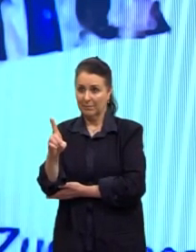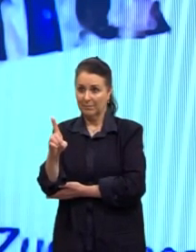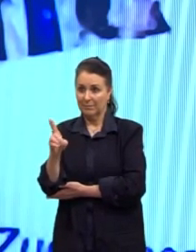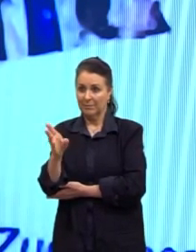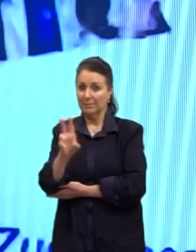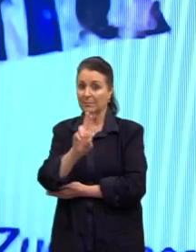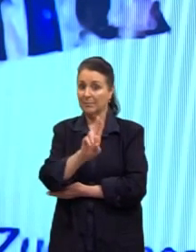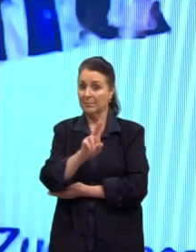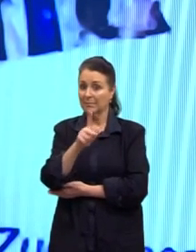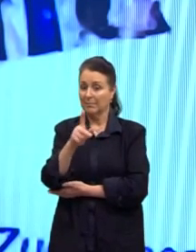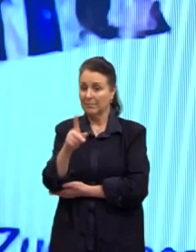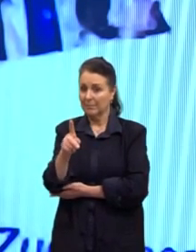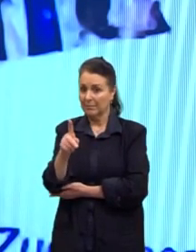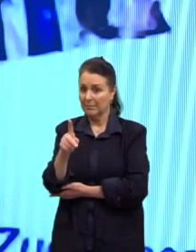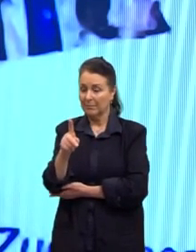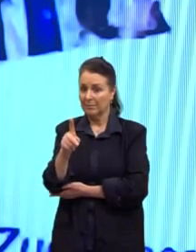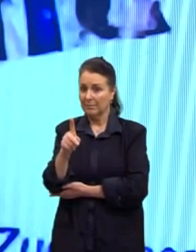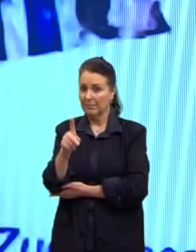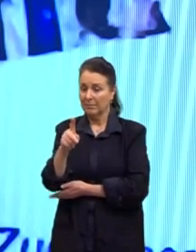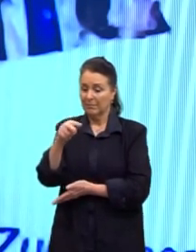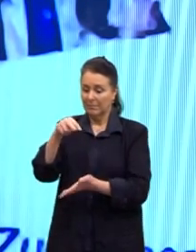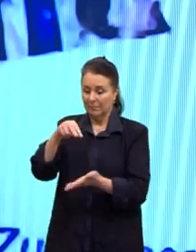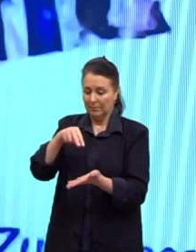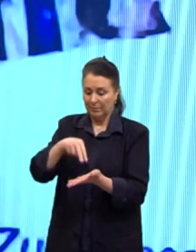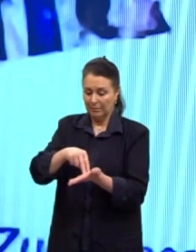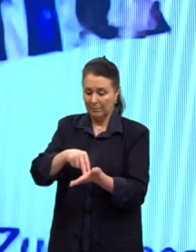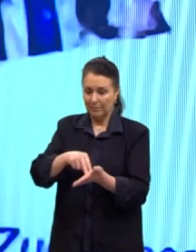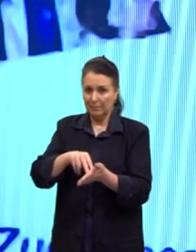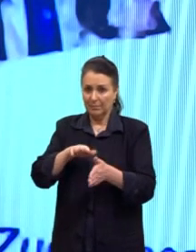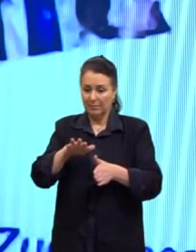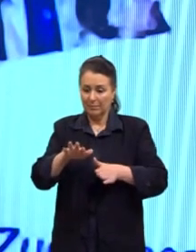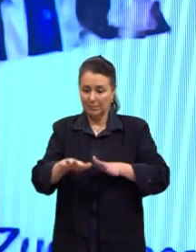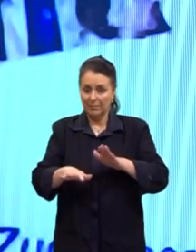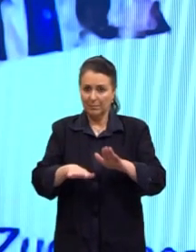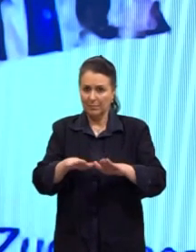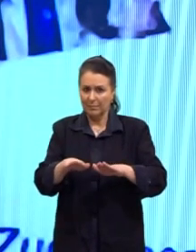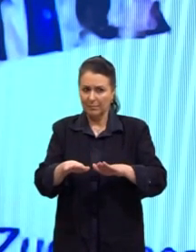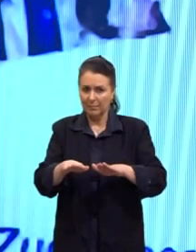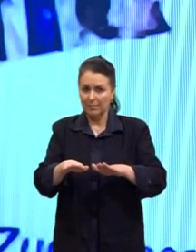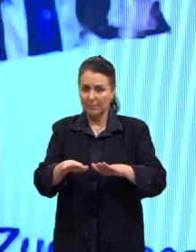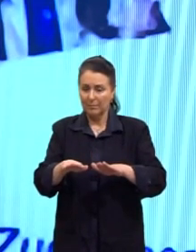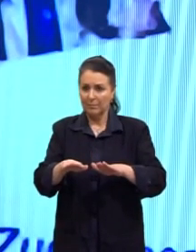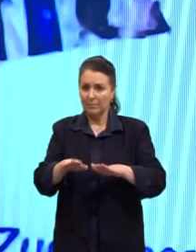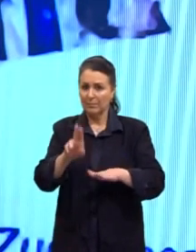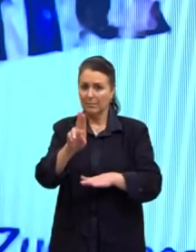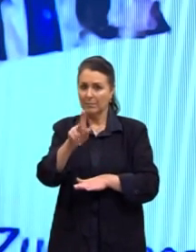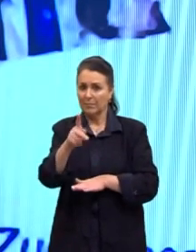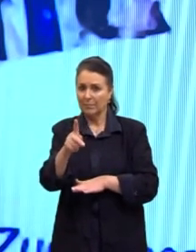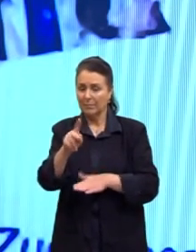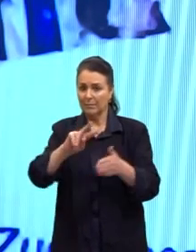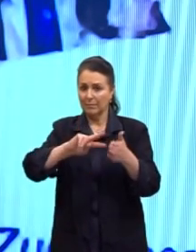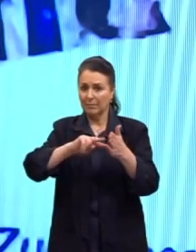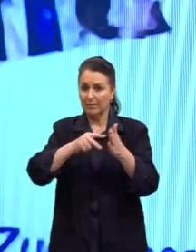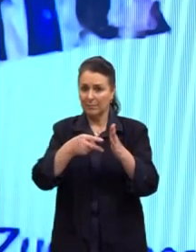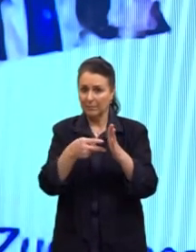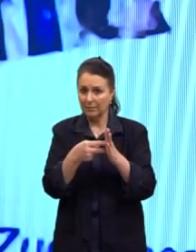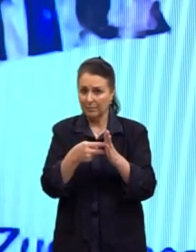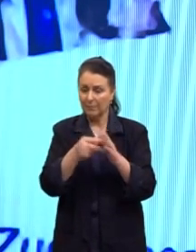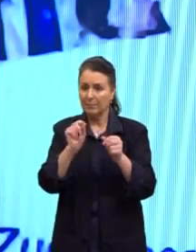quando tu toma uma atitude Olha lá olha a diferença o episódio